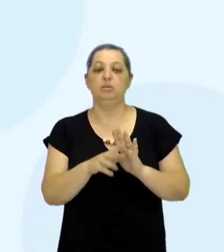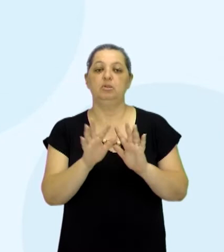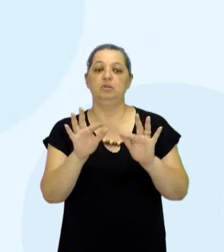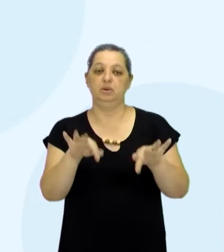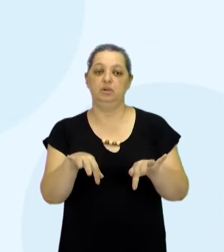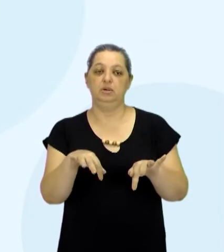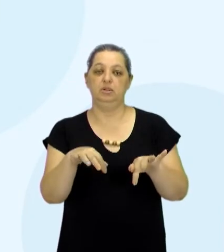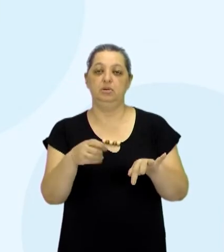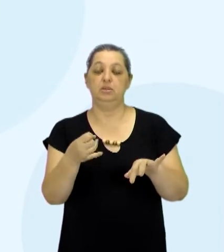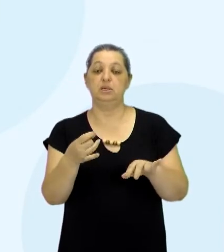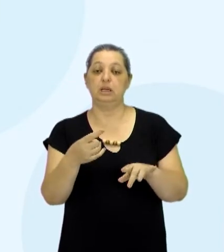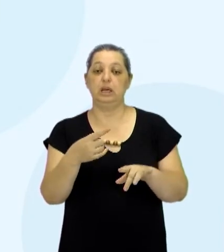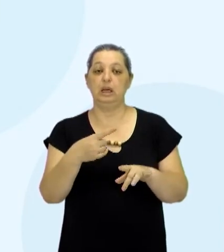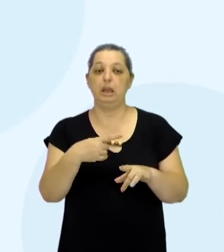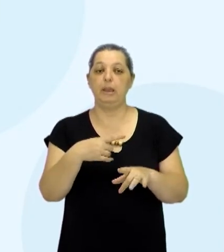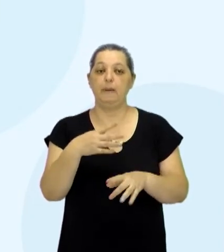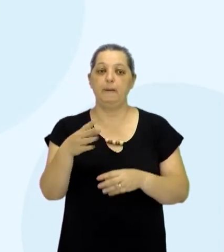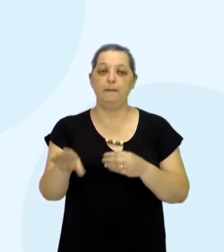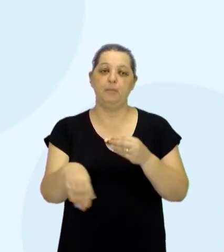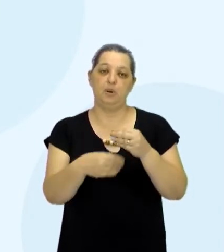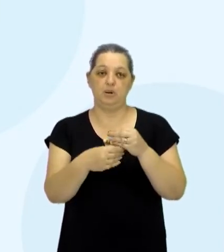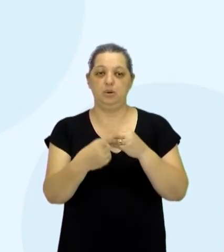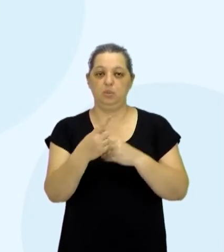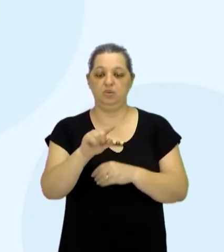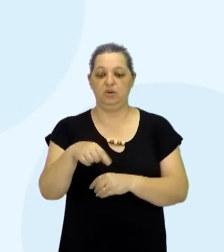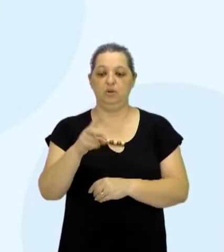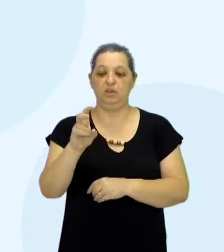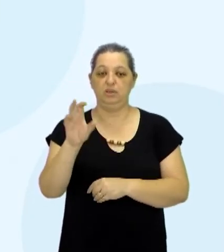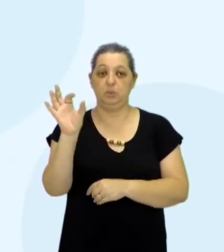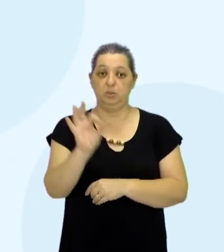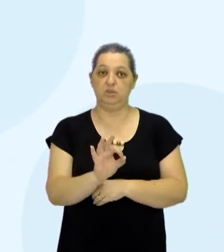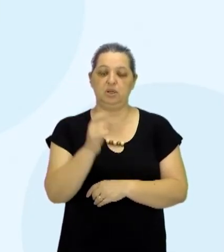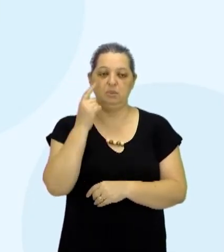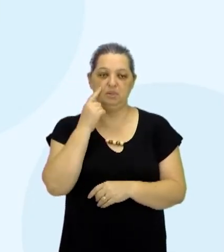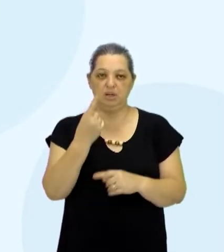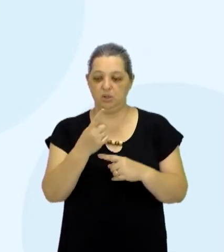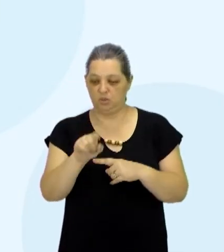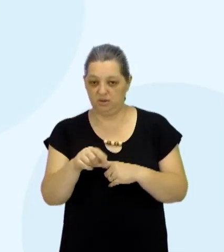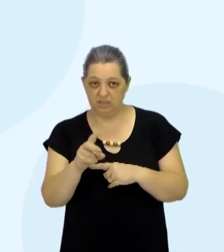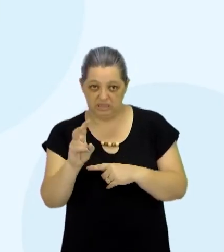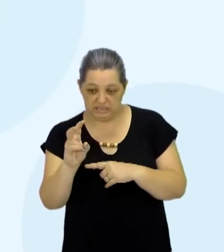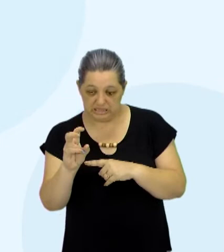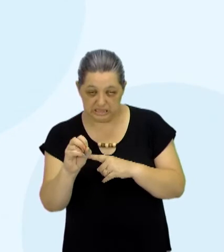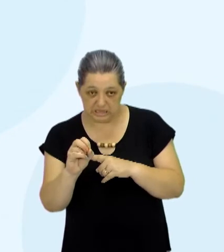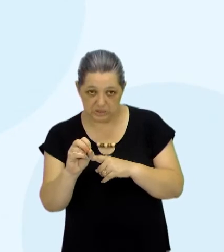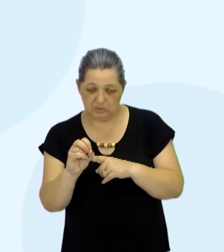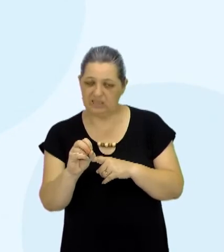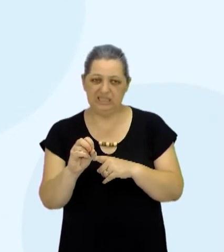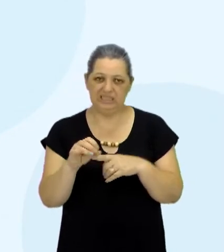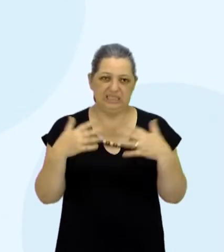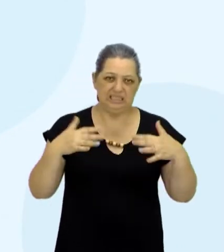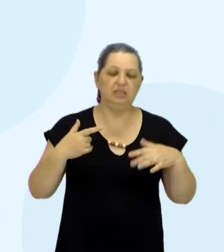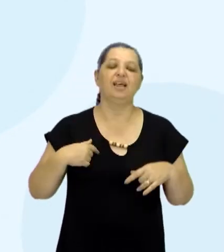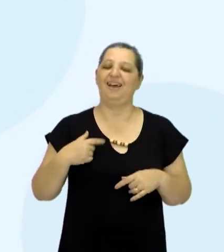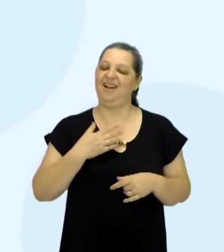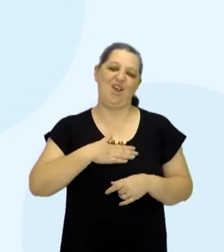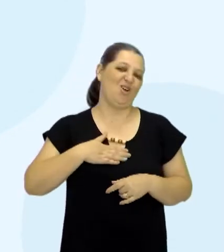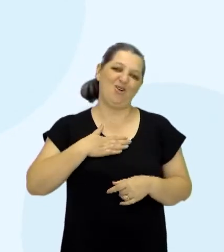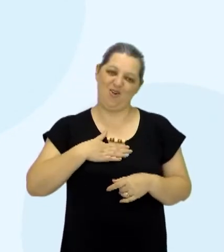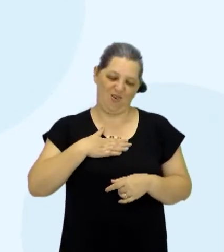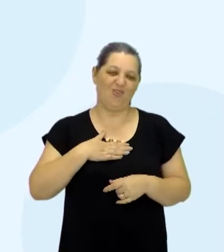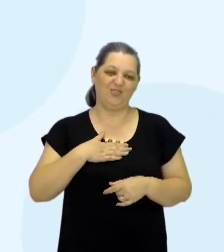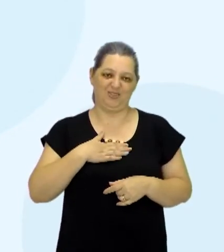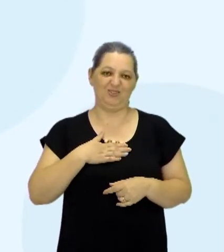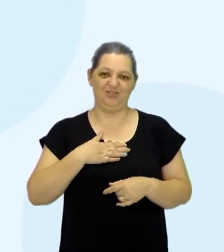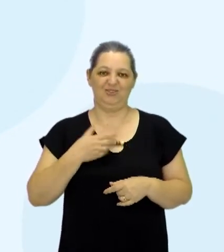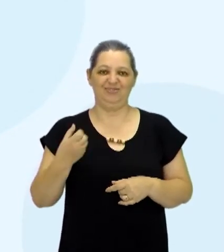aumentar 1,5%? Professora Viviane, quando você viu essa vírgula, já tremeu na base. Ah, eu não, eu gosto de números decimais, eu acho a